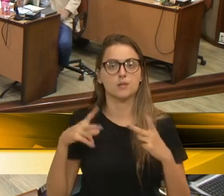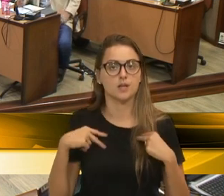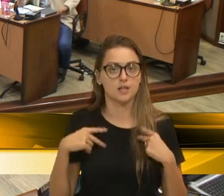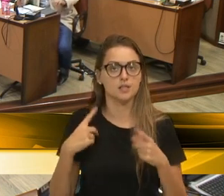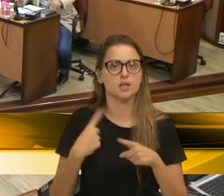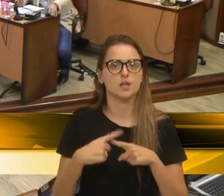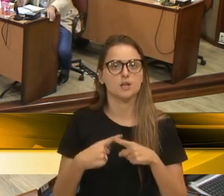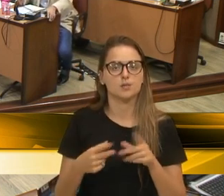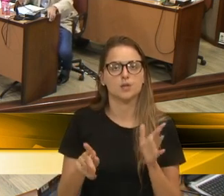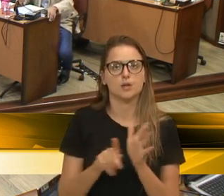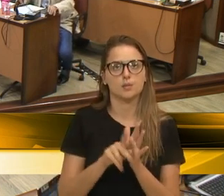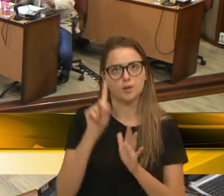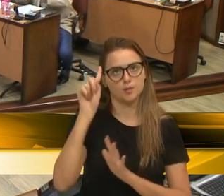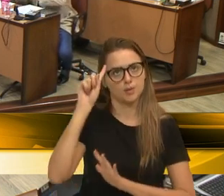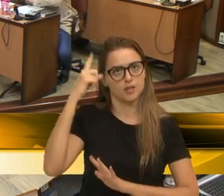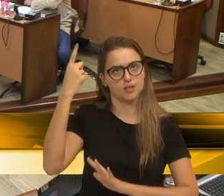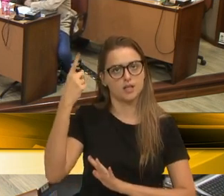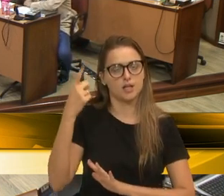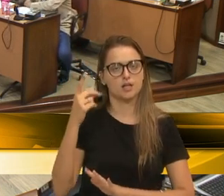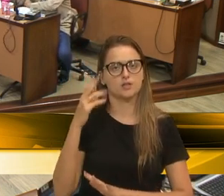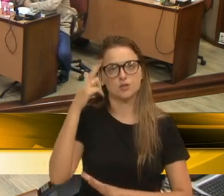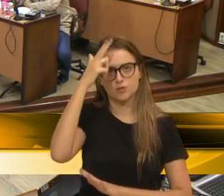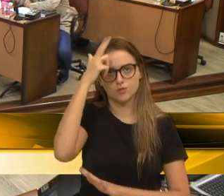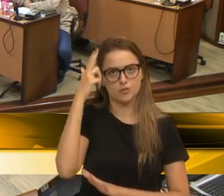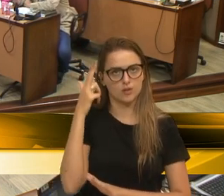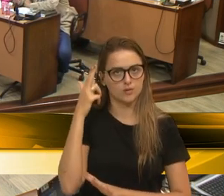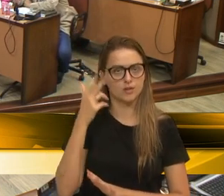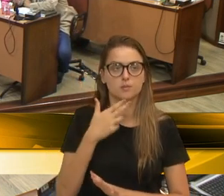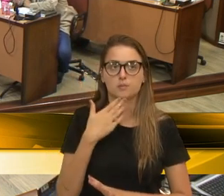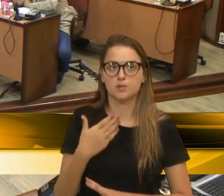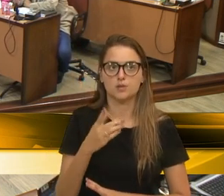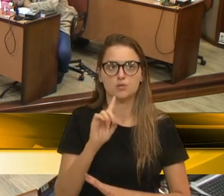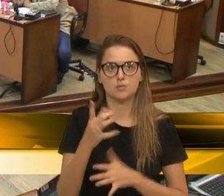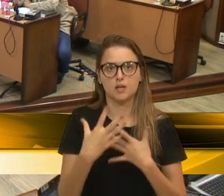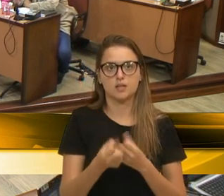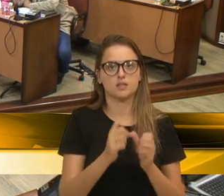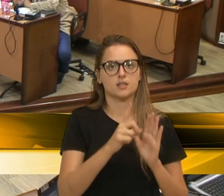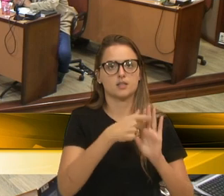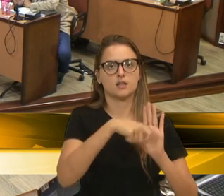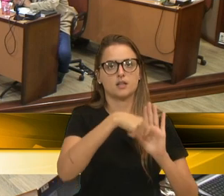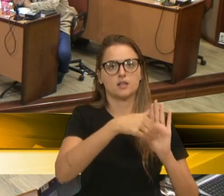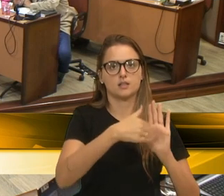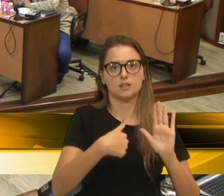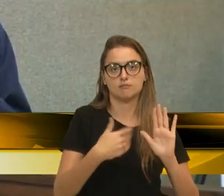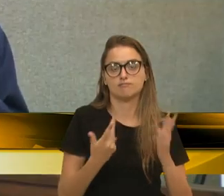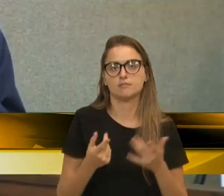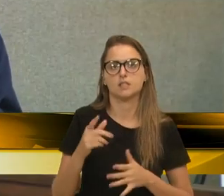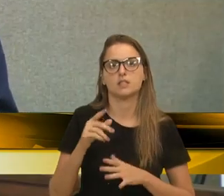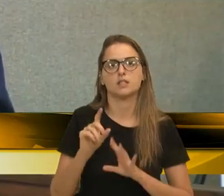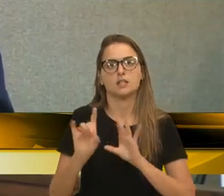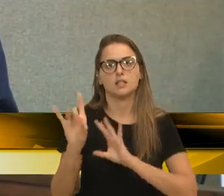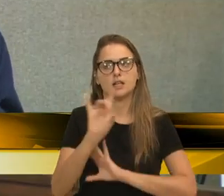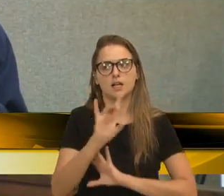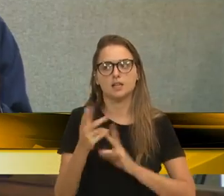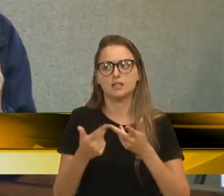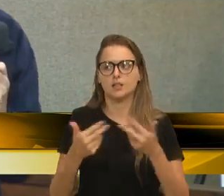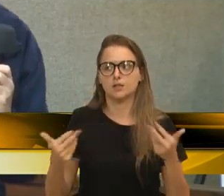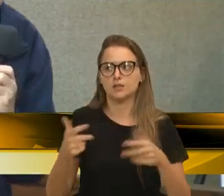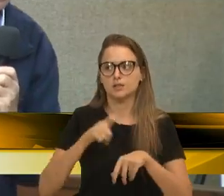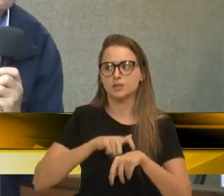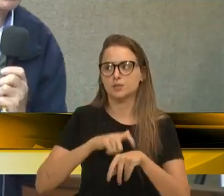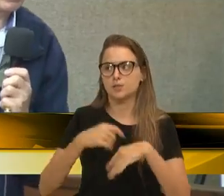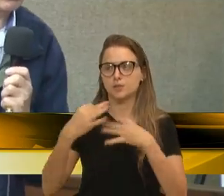porque o próprio autor pediu que se acate o veto. Então, cada coisa no seu devido